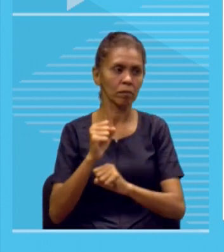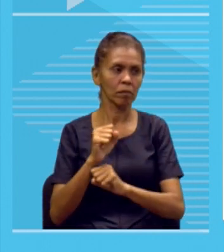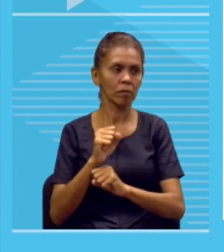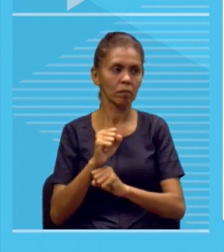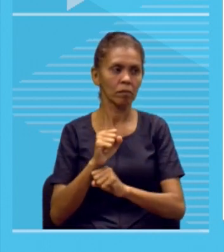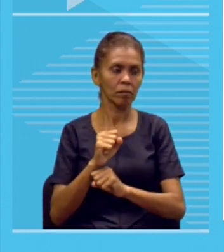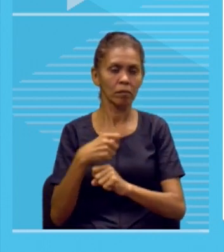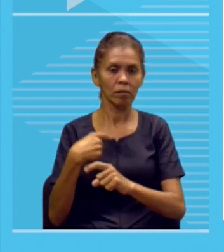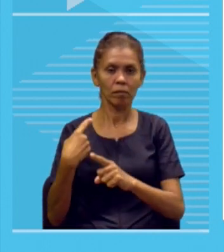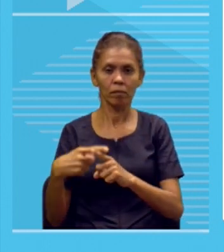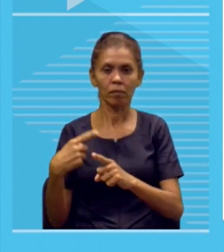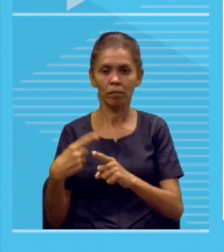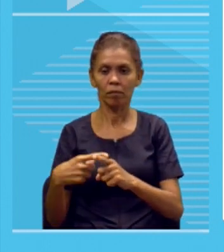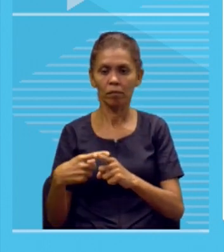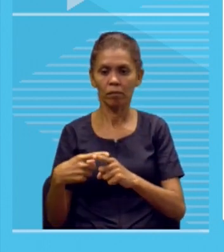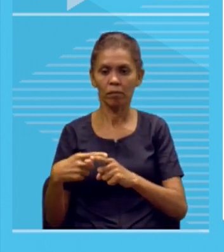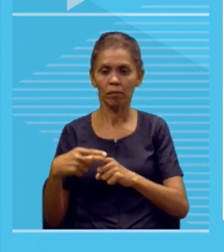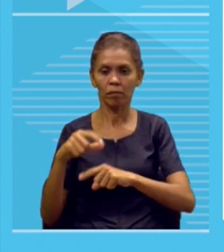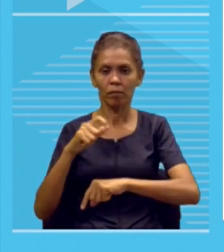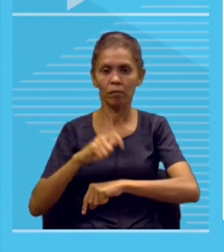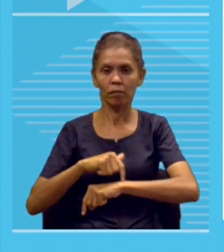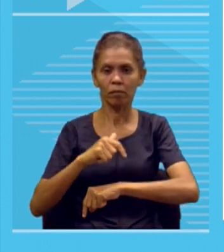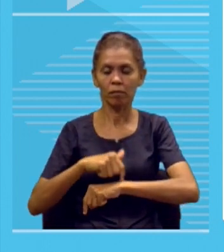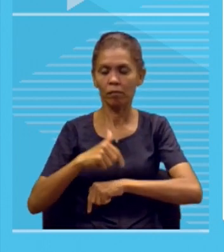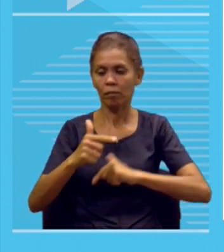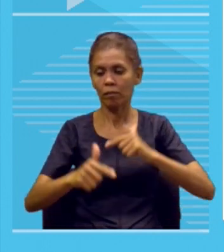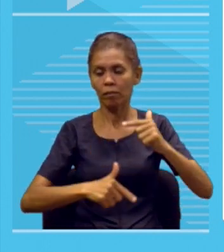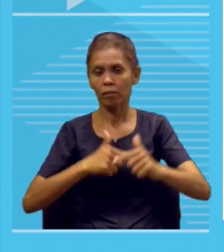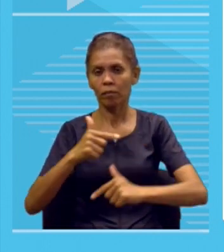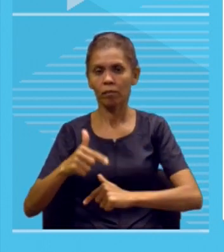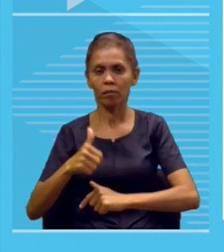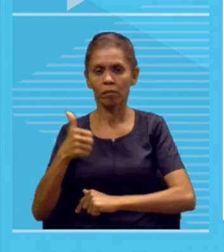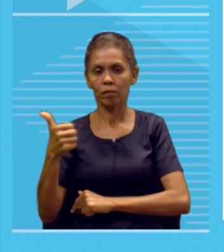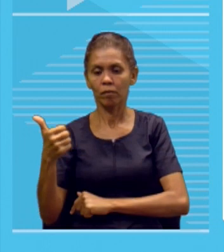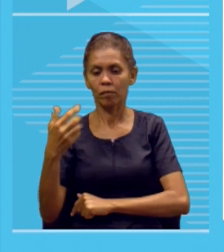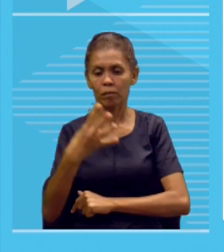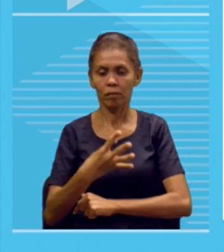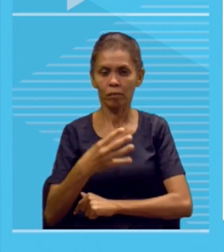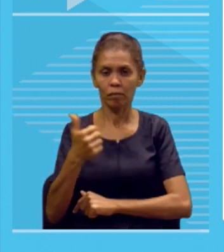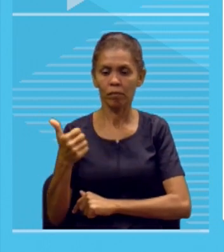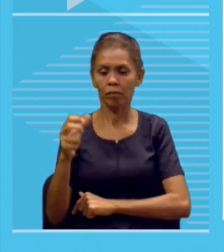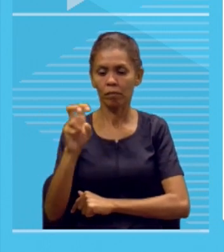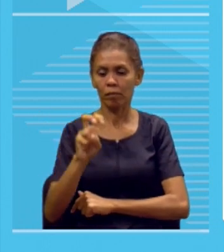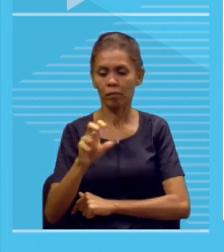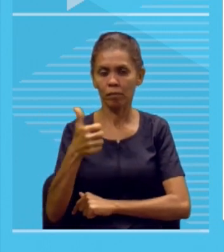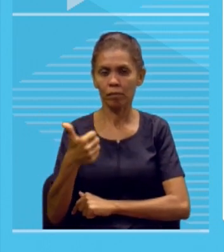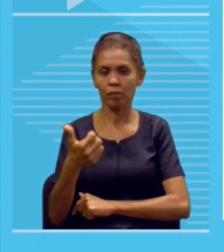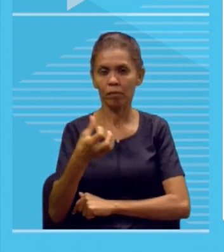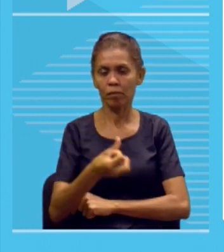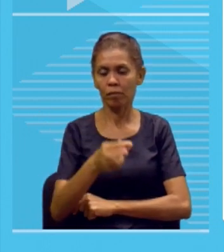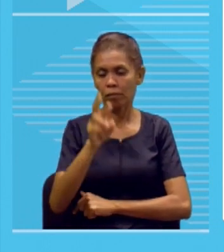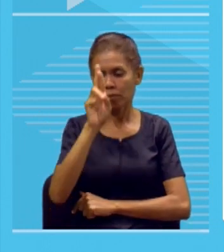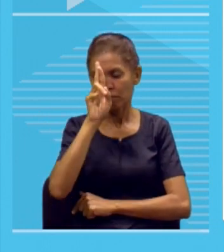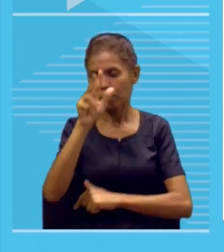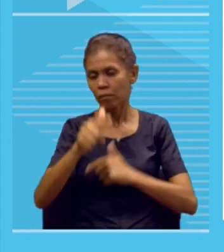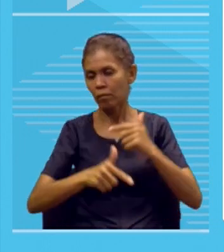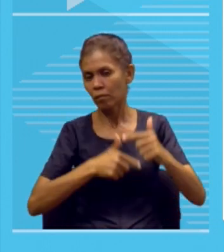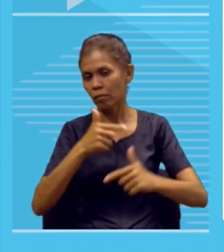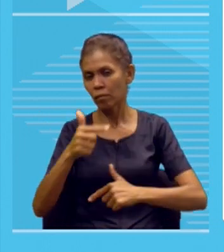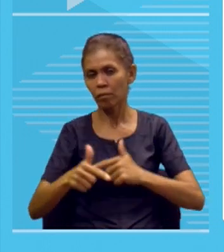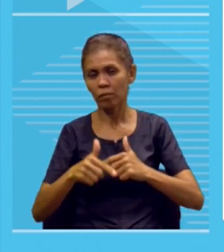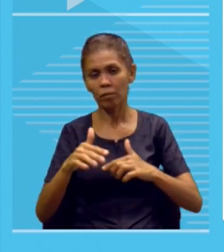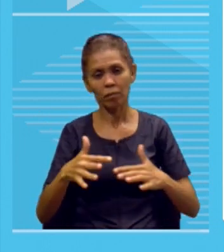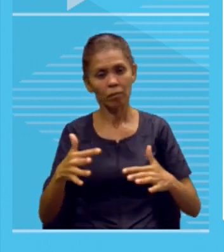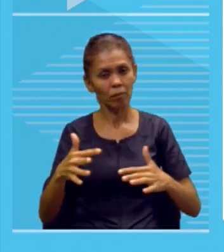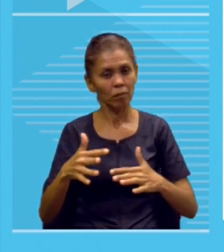horas dentro dessas fábricas, que restava pouco tempo para essa pessoa ir em casa, gente. Então, a ideia é que essas casas fossem mais